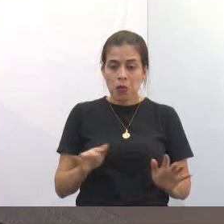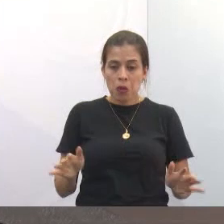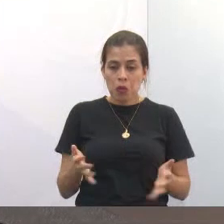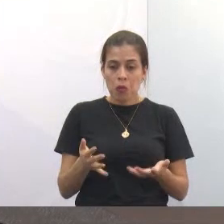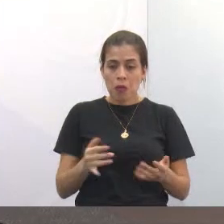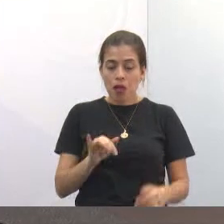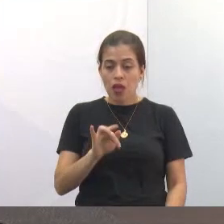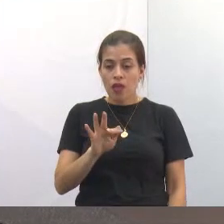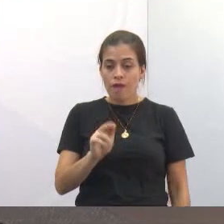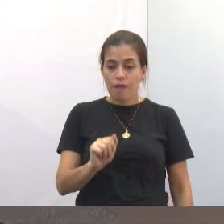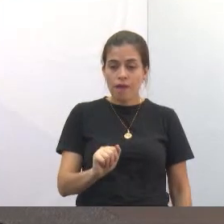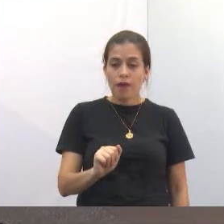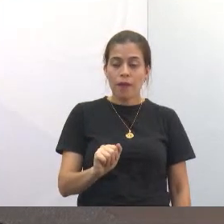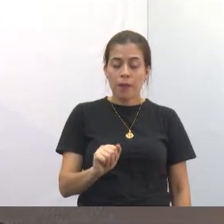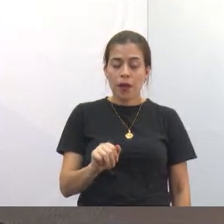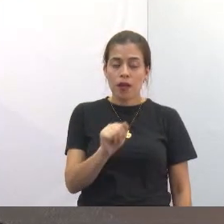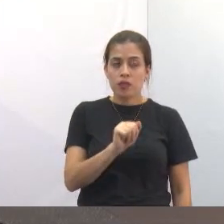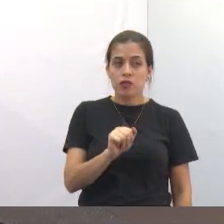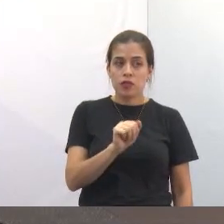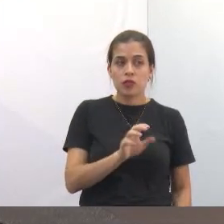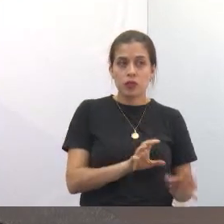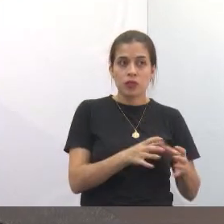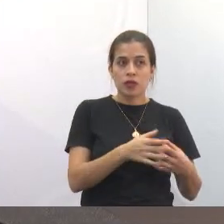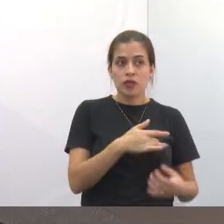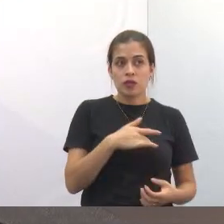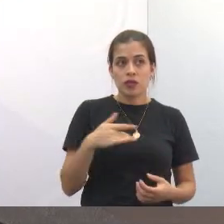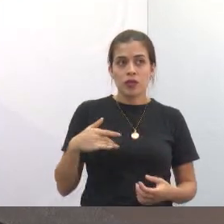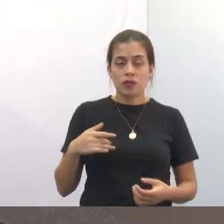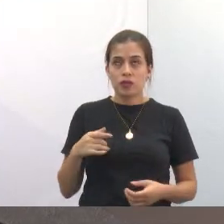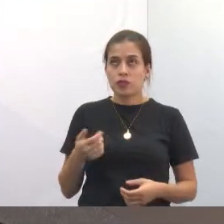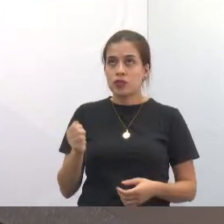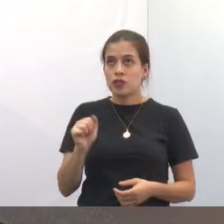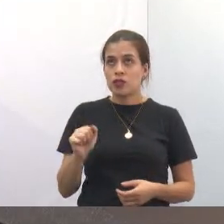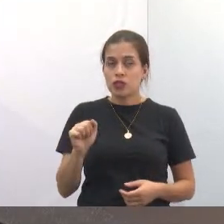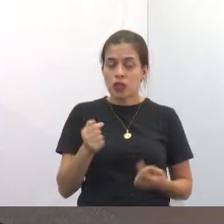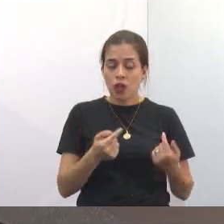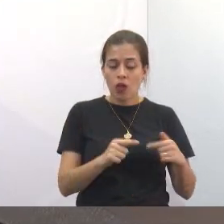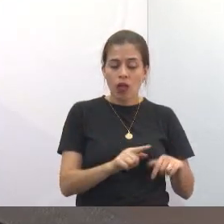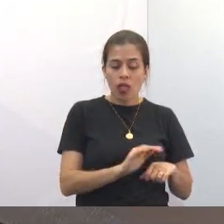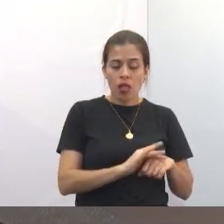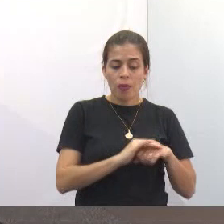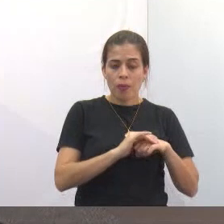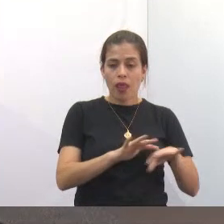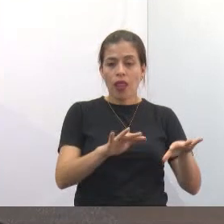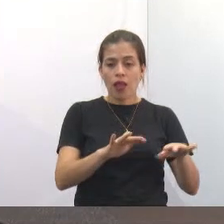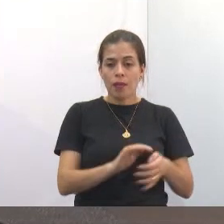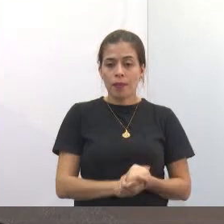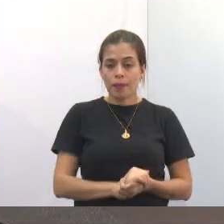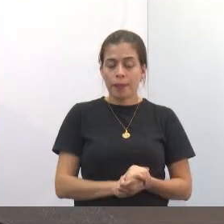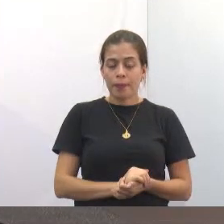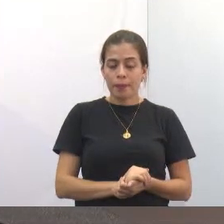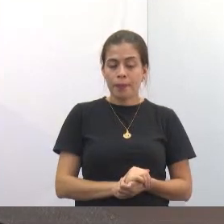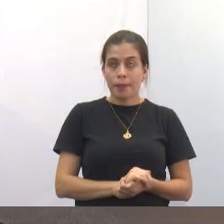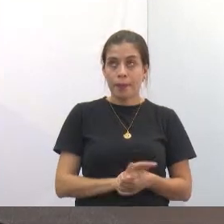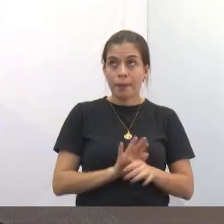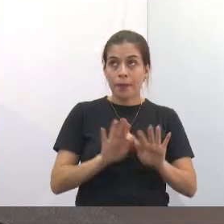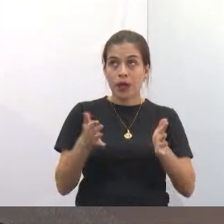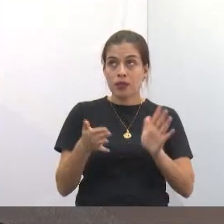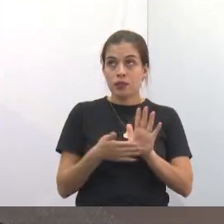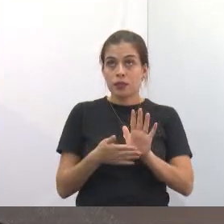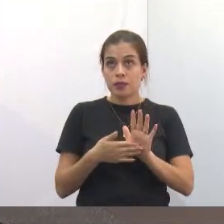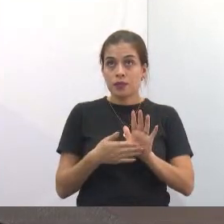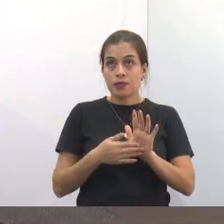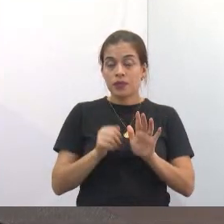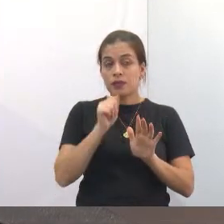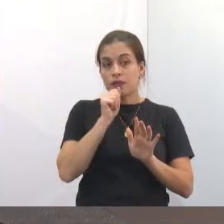incentivo financeiro direto aos agentes comunitários de saúde e agentes de combate à endemia. Entretanto, a proposta ainda